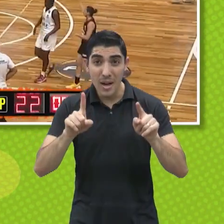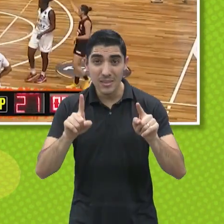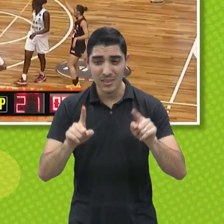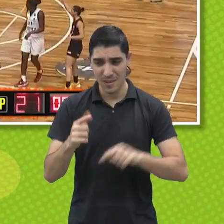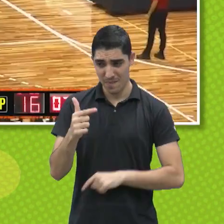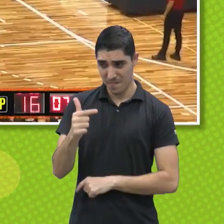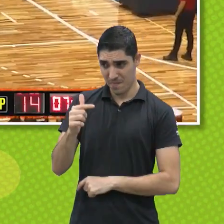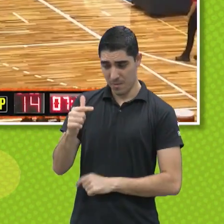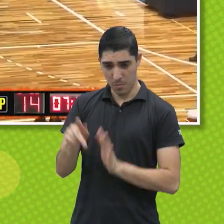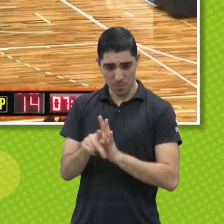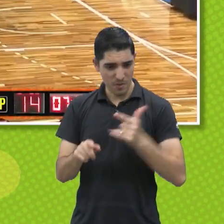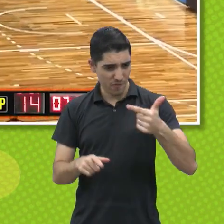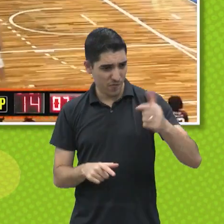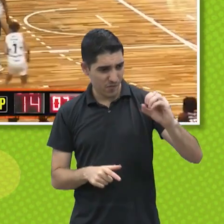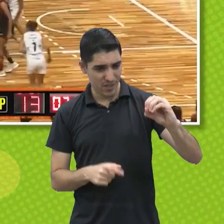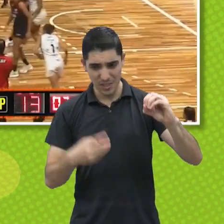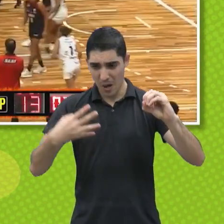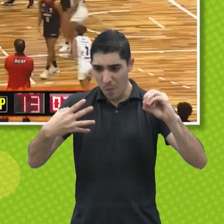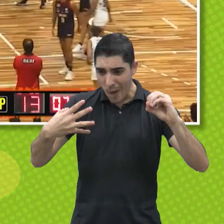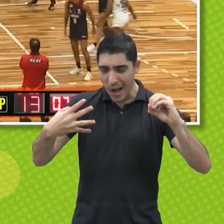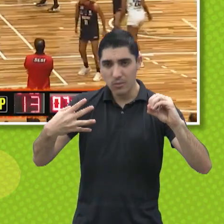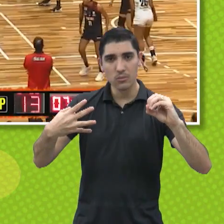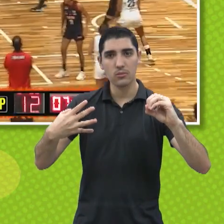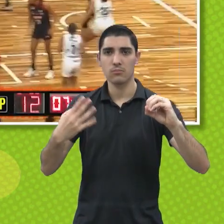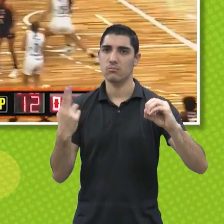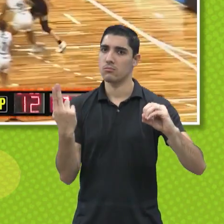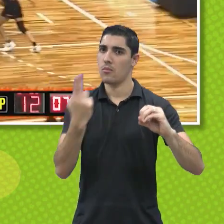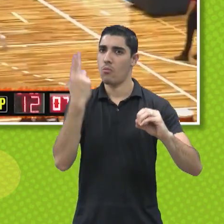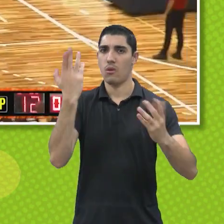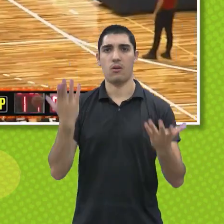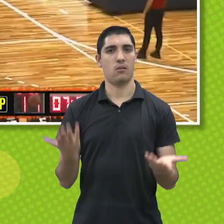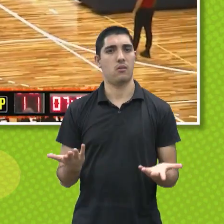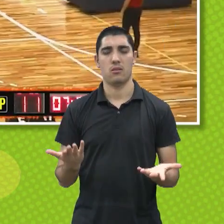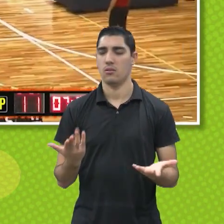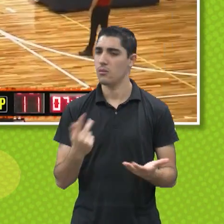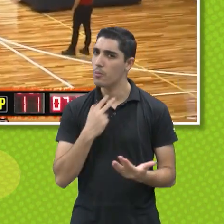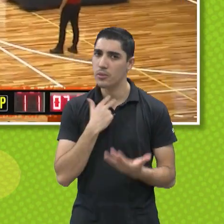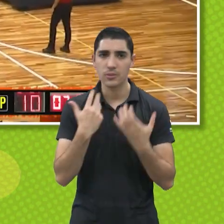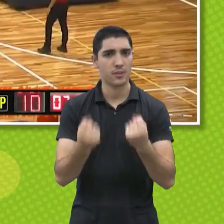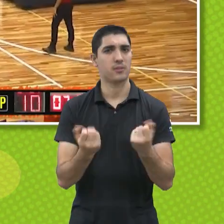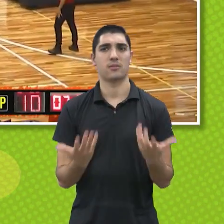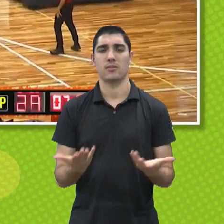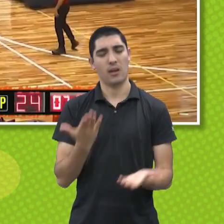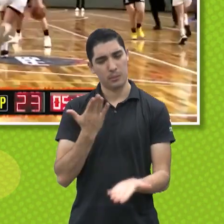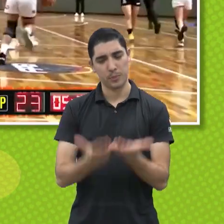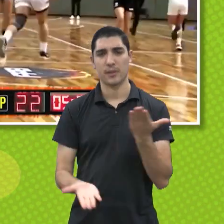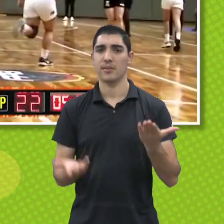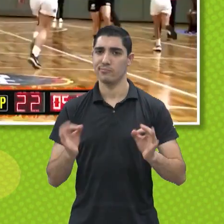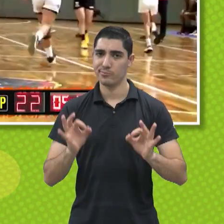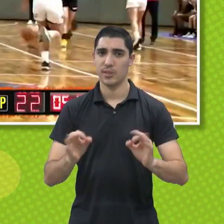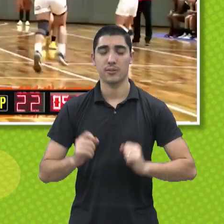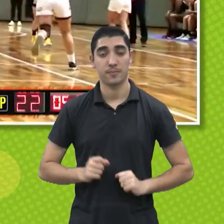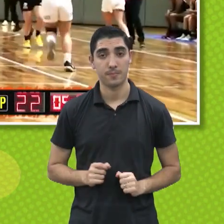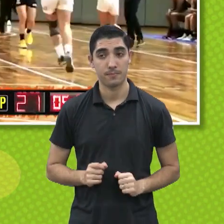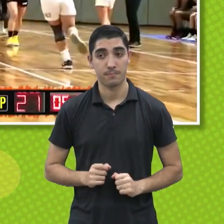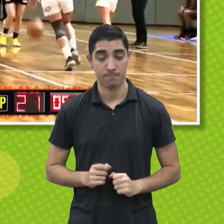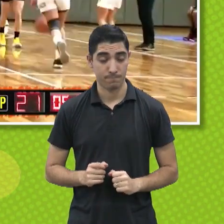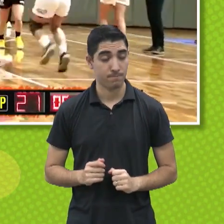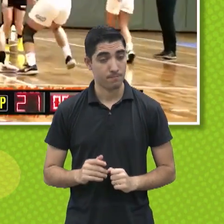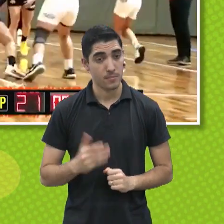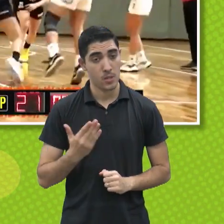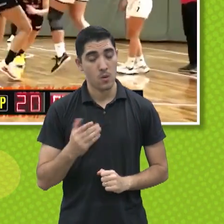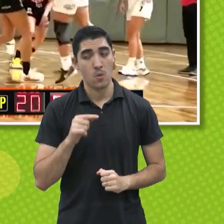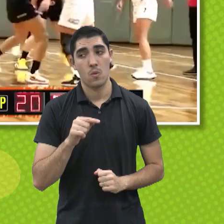casa contra a equipe do César Araraquara e acabaram perdendo 58-53, Brunão. O basquete masculino,